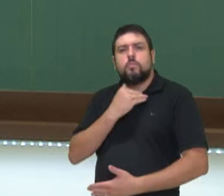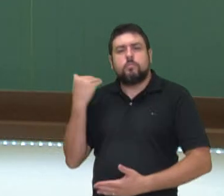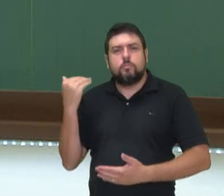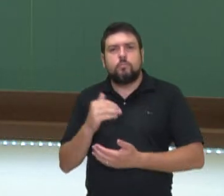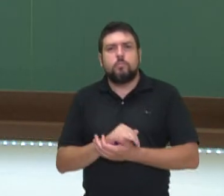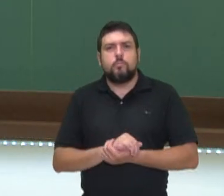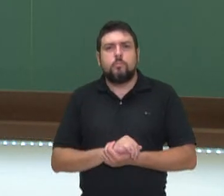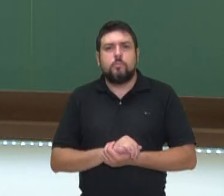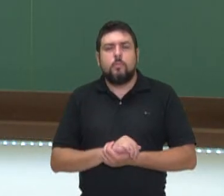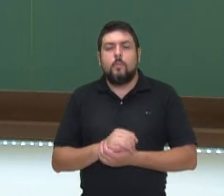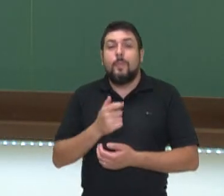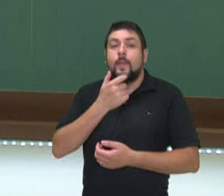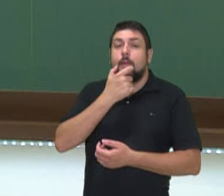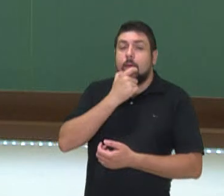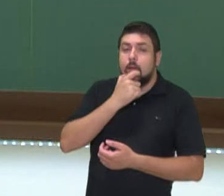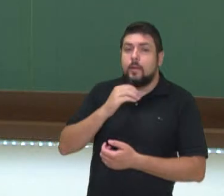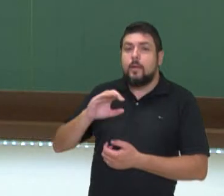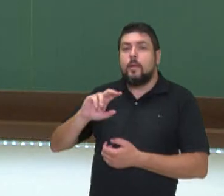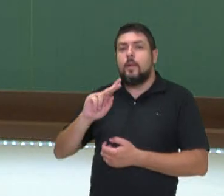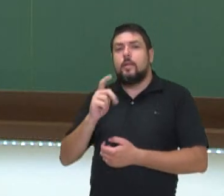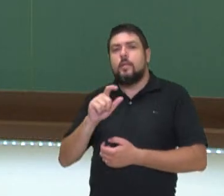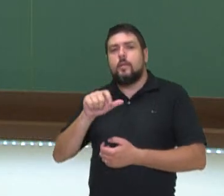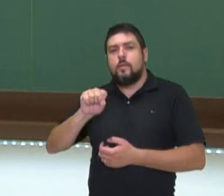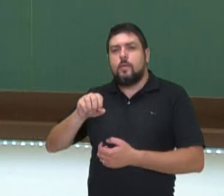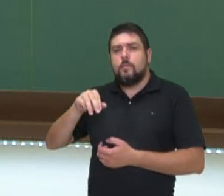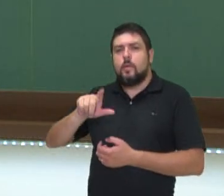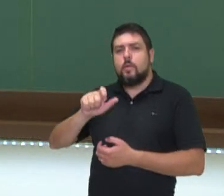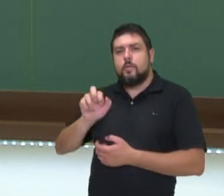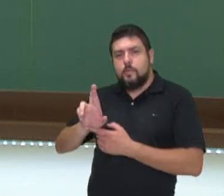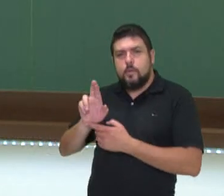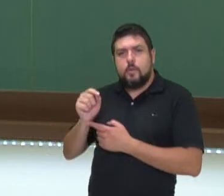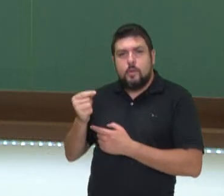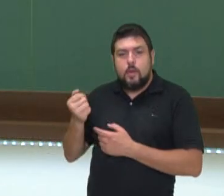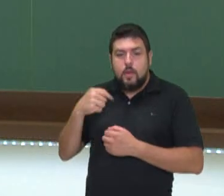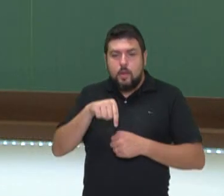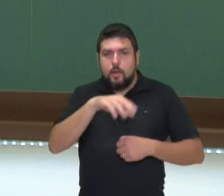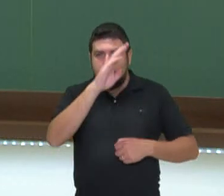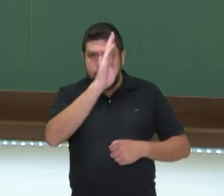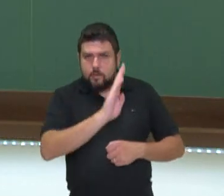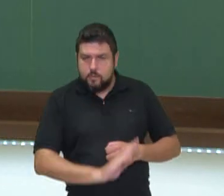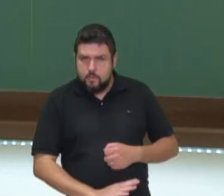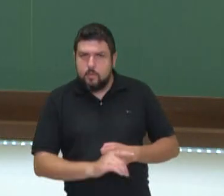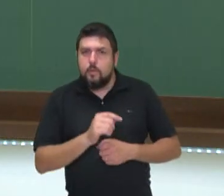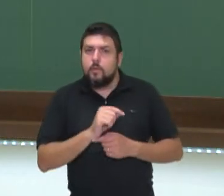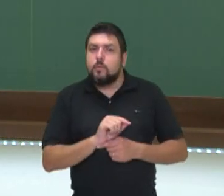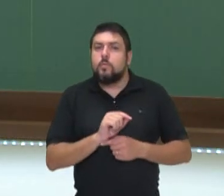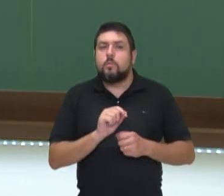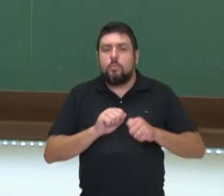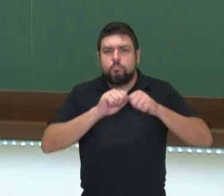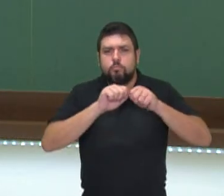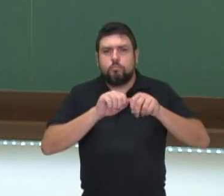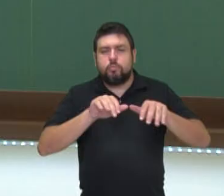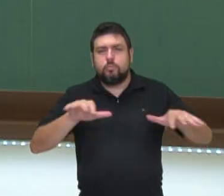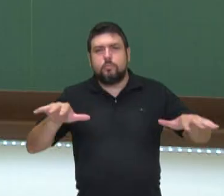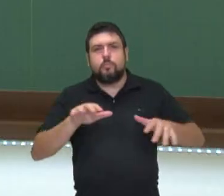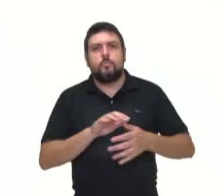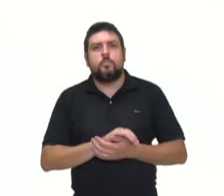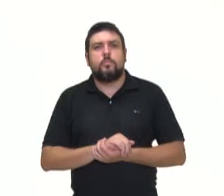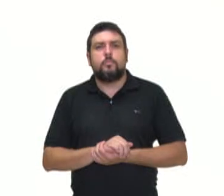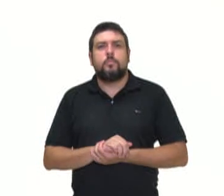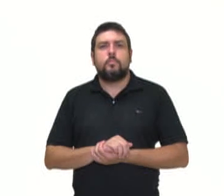Miller, né? E que aqui no Brasil, né, teve esse boom, né? Se